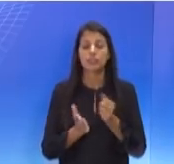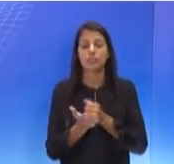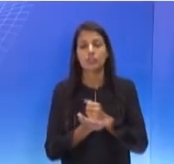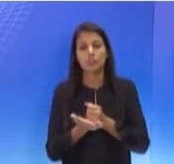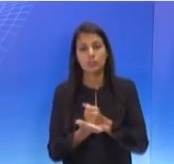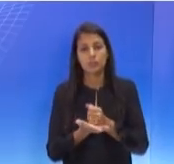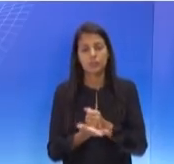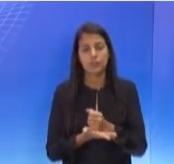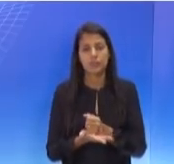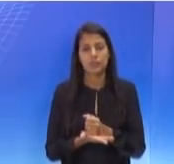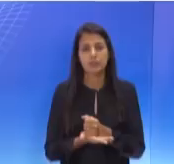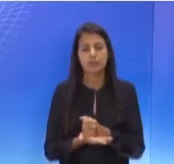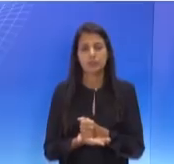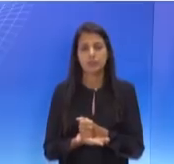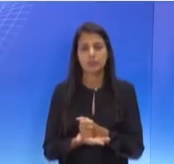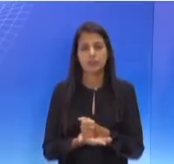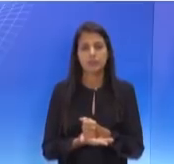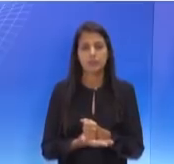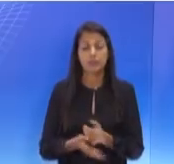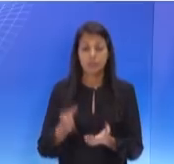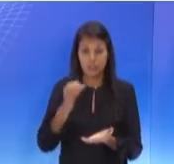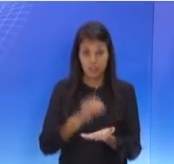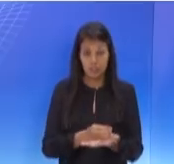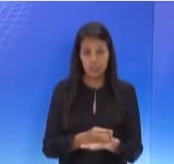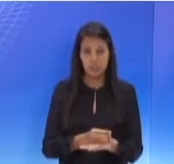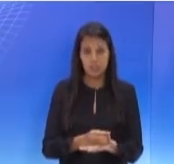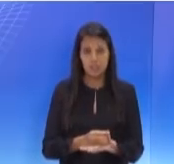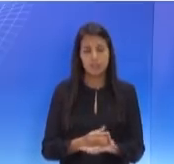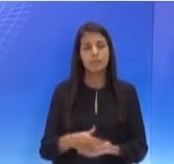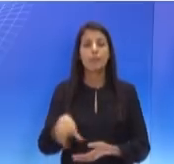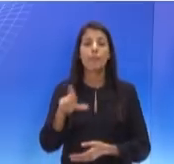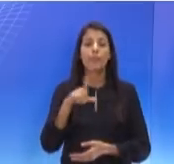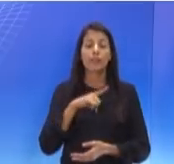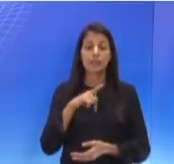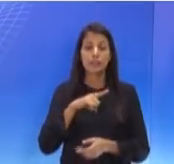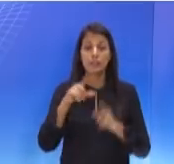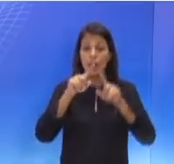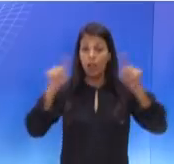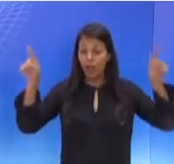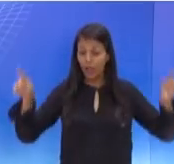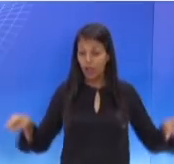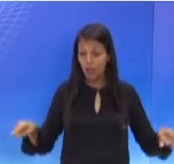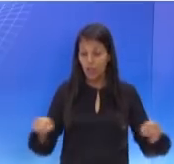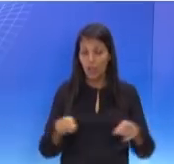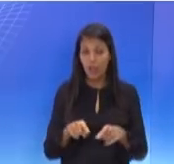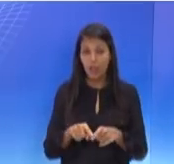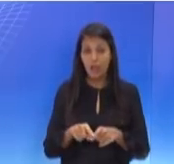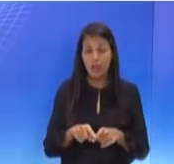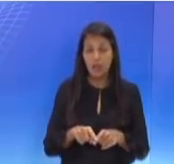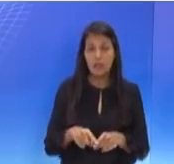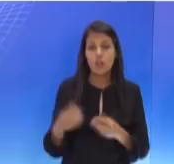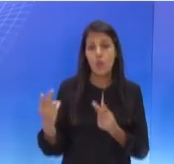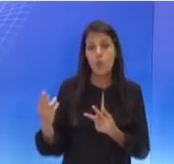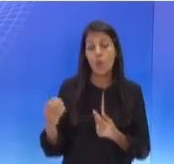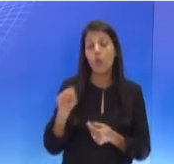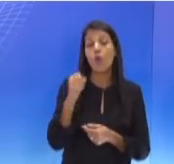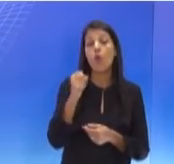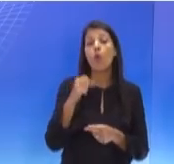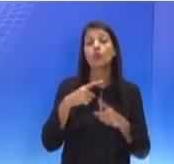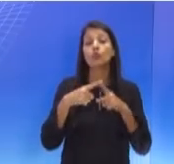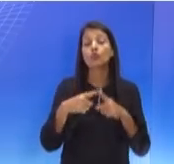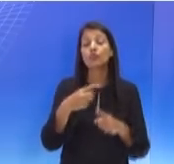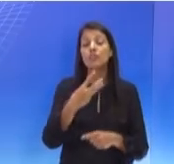base das taças. Logo, teremos que a área da bandeja será de 8 vezes 38, ou